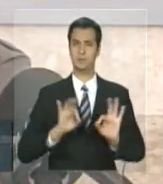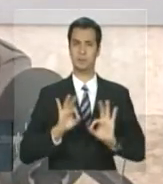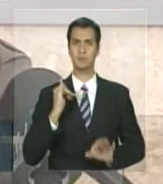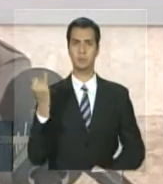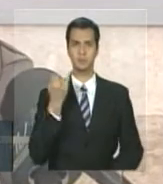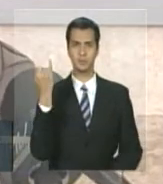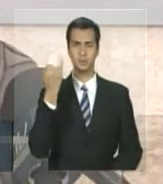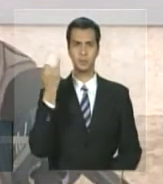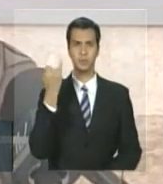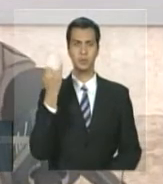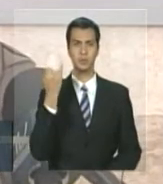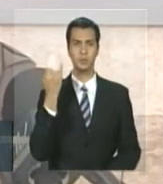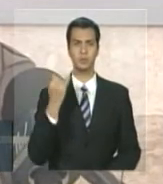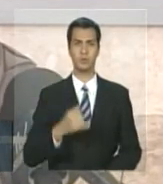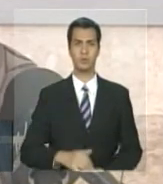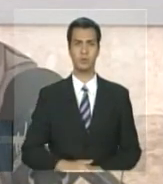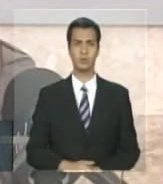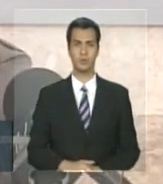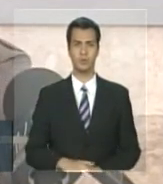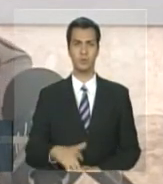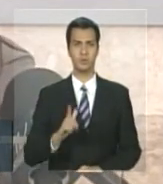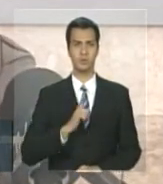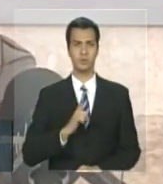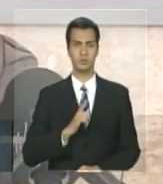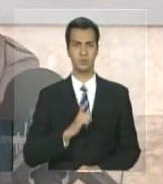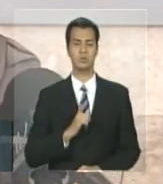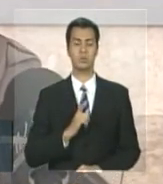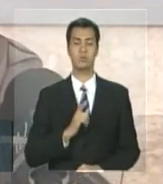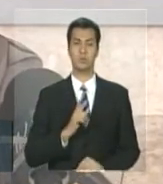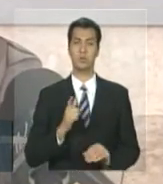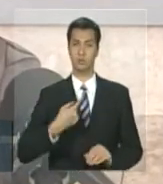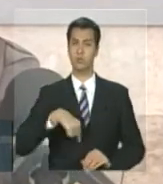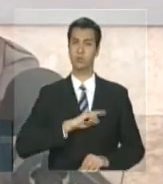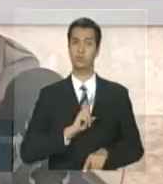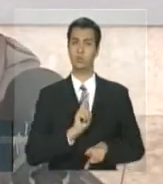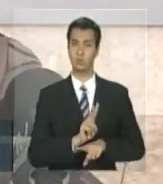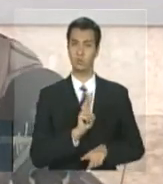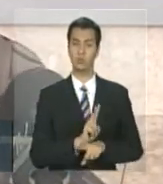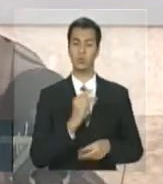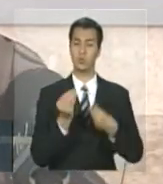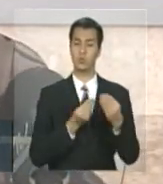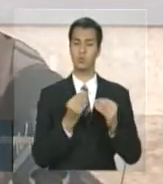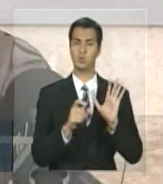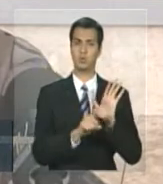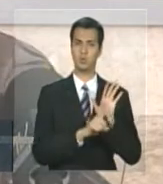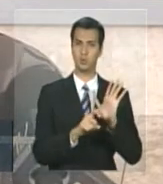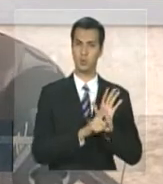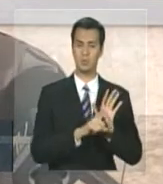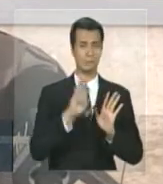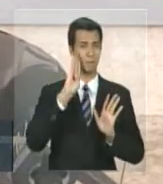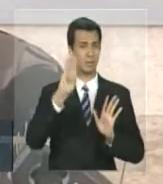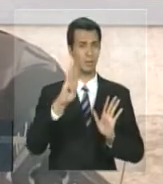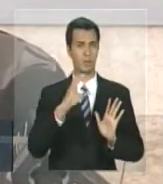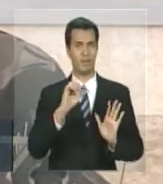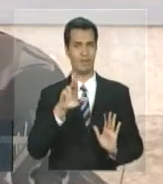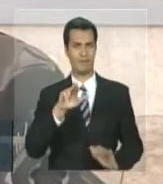relação a drogas, em especial crack, que está em franca operação.